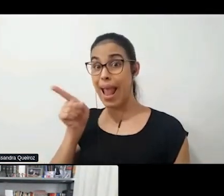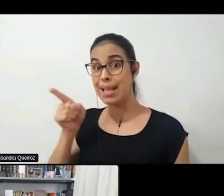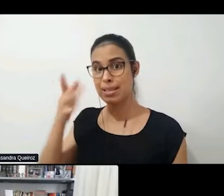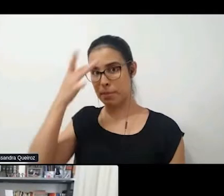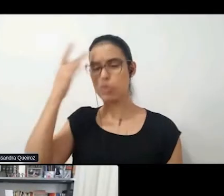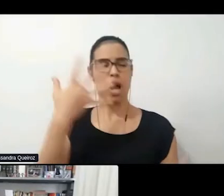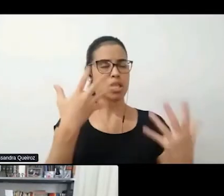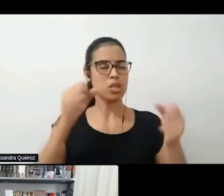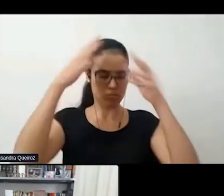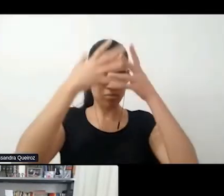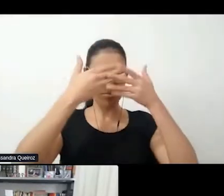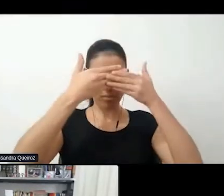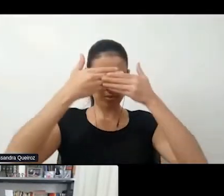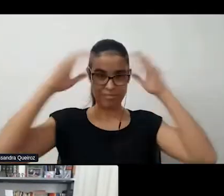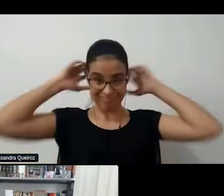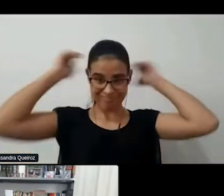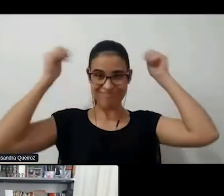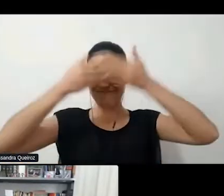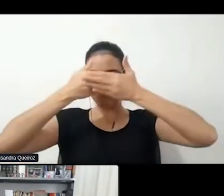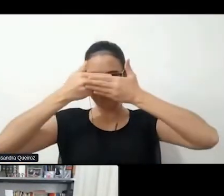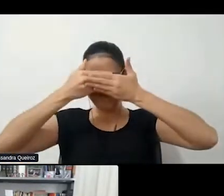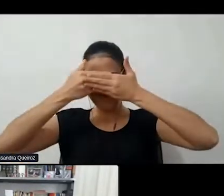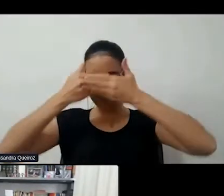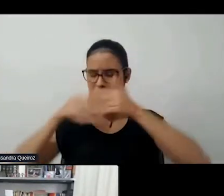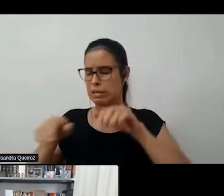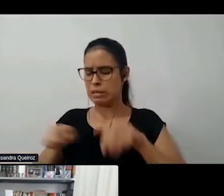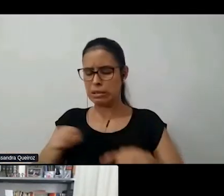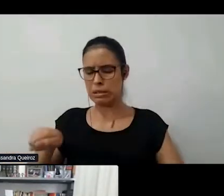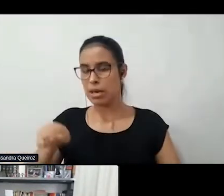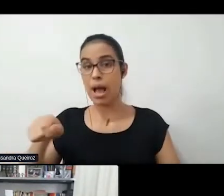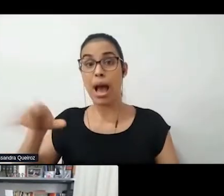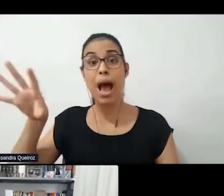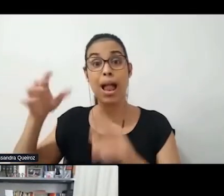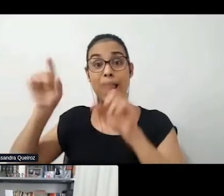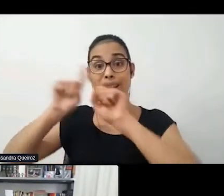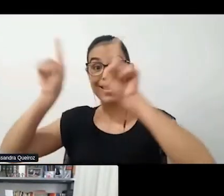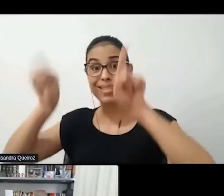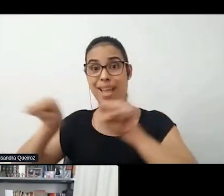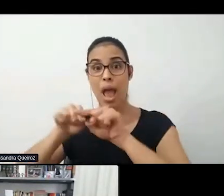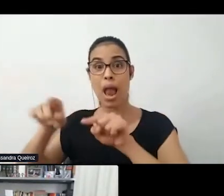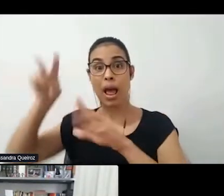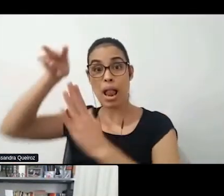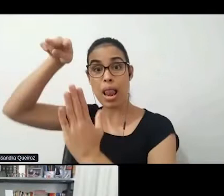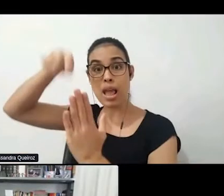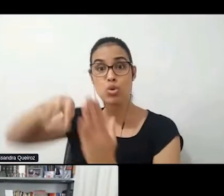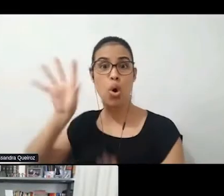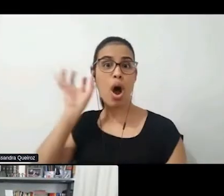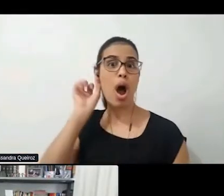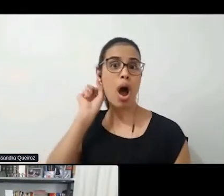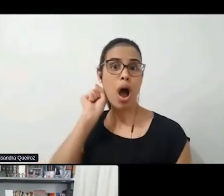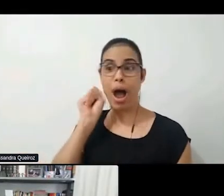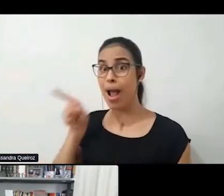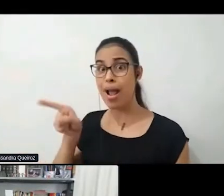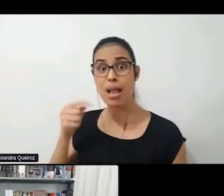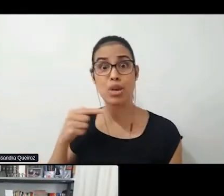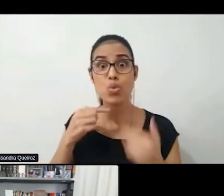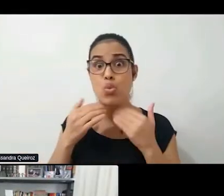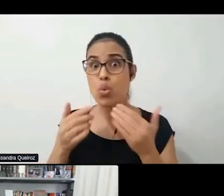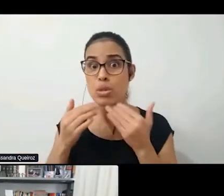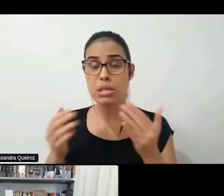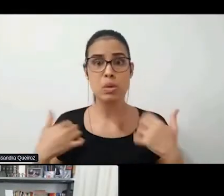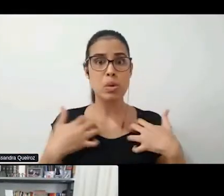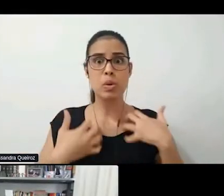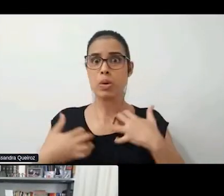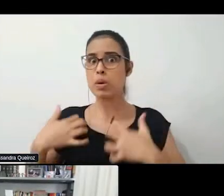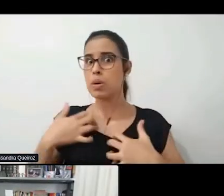porque ele não conseguiu utilizar o leitor de tela, ele não conseguiu encontrar o formulário na página. É uma coisa para a